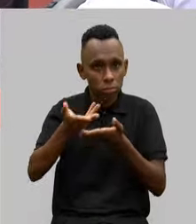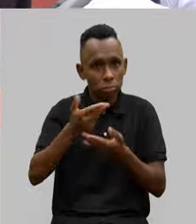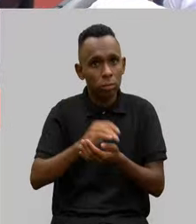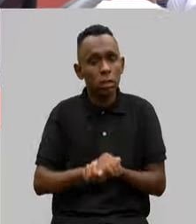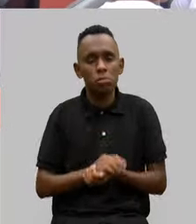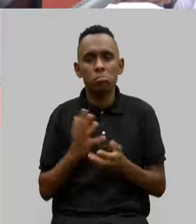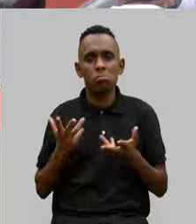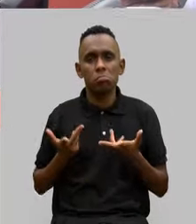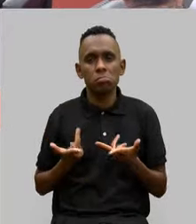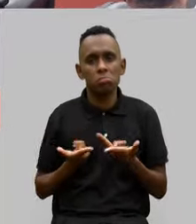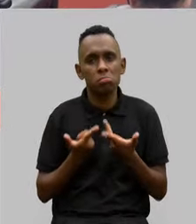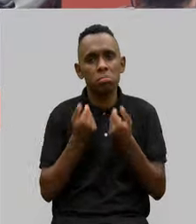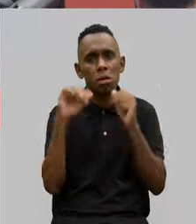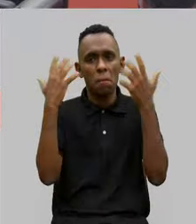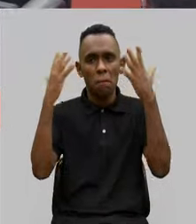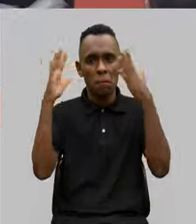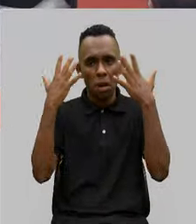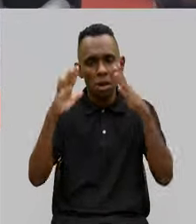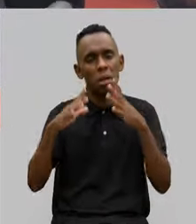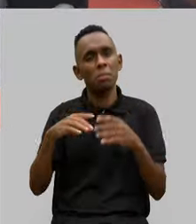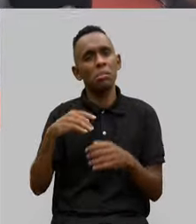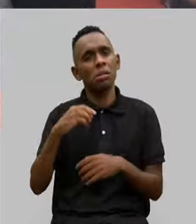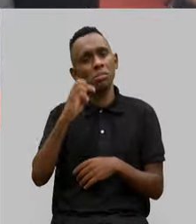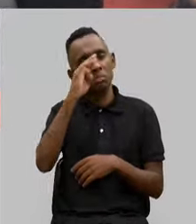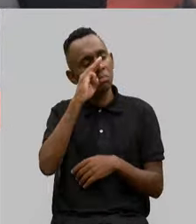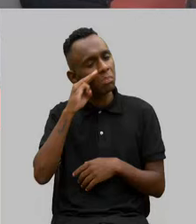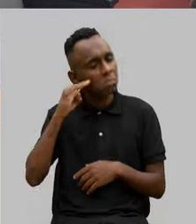incrível Parabéns deputada